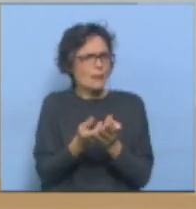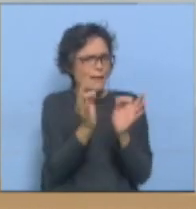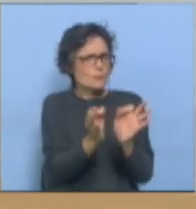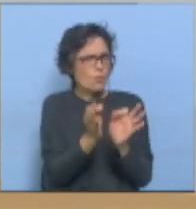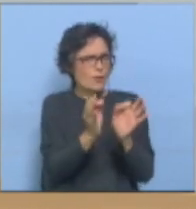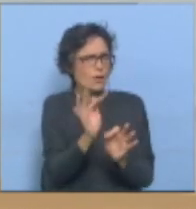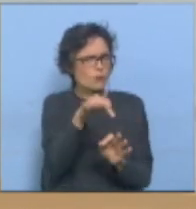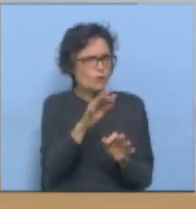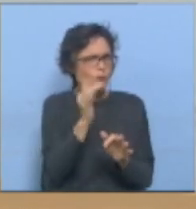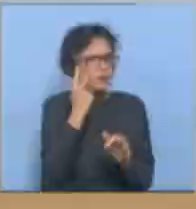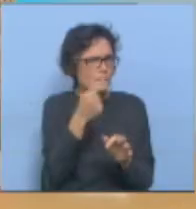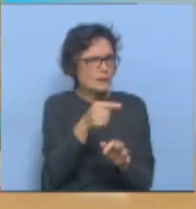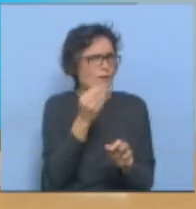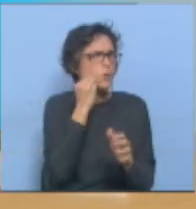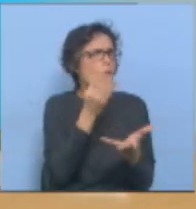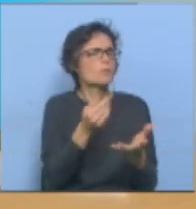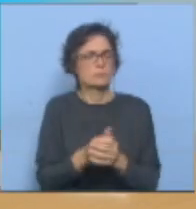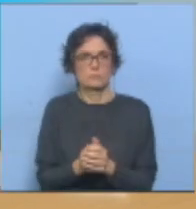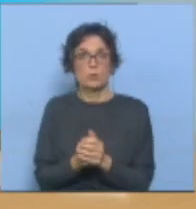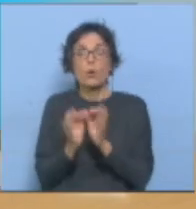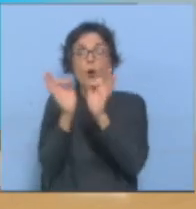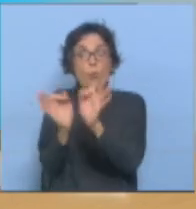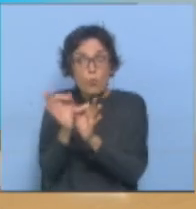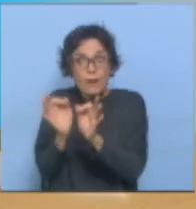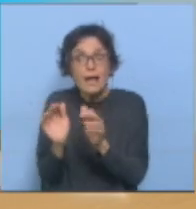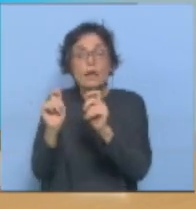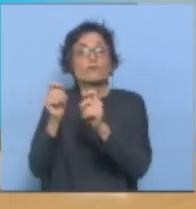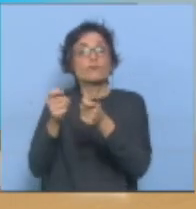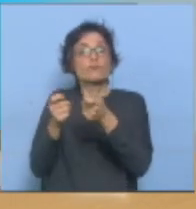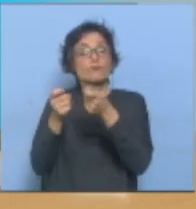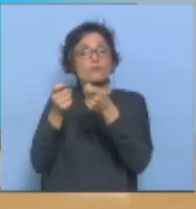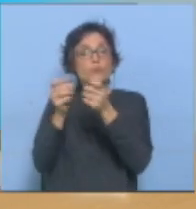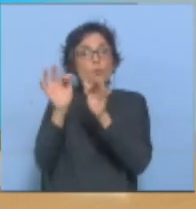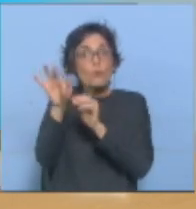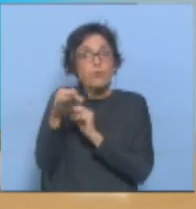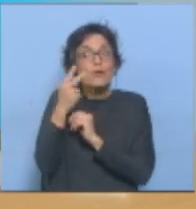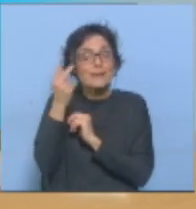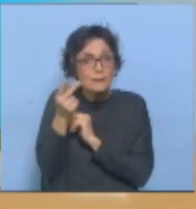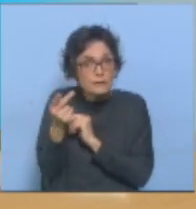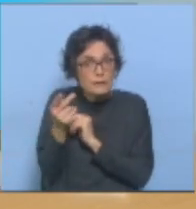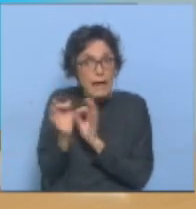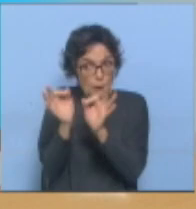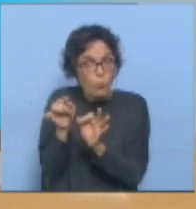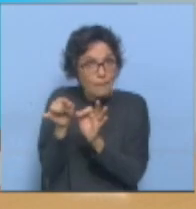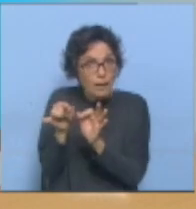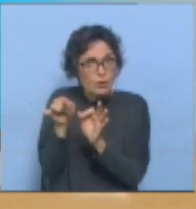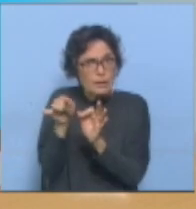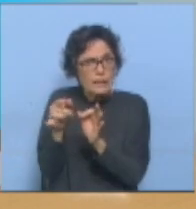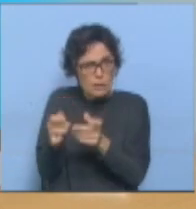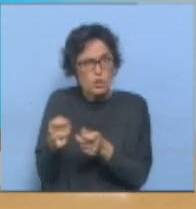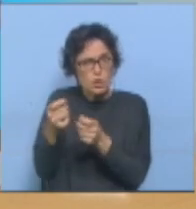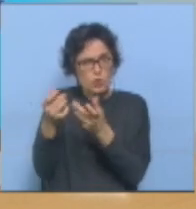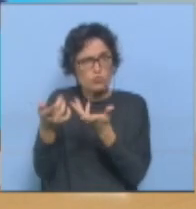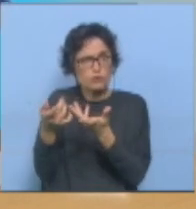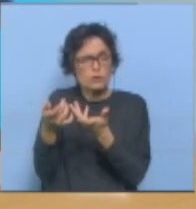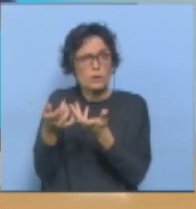bem mais onerosos? Os cuidados em fim de vida é um investimento. Os cuidados em fim de vida entenda-se como cuidados de acompanhamento em